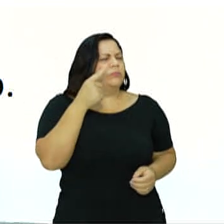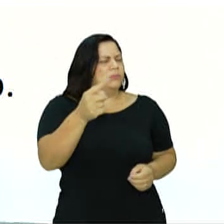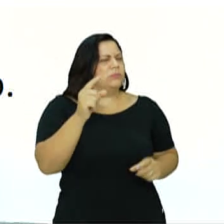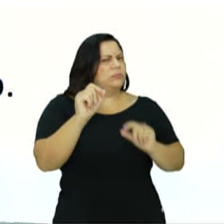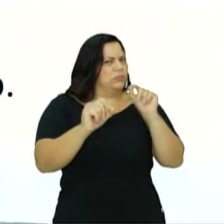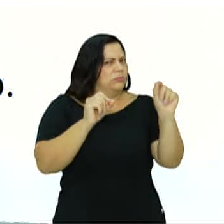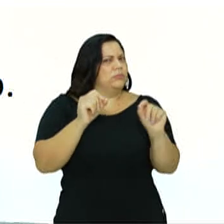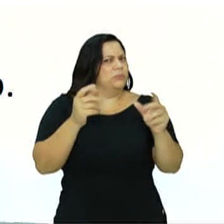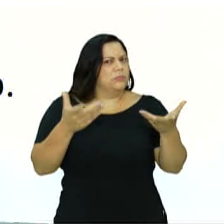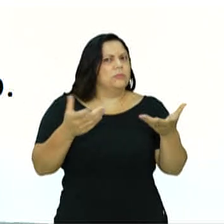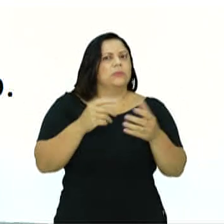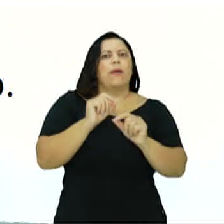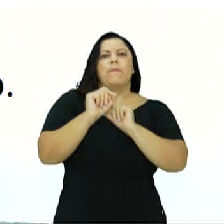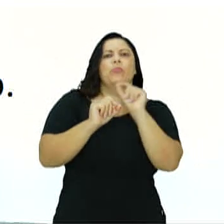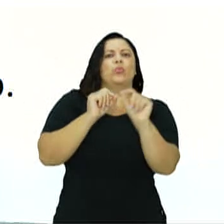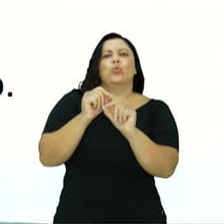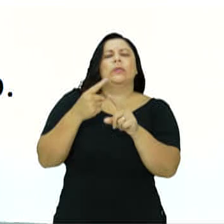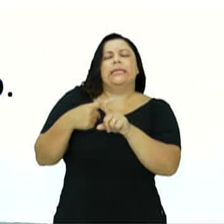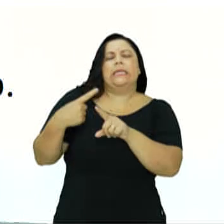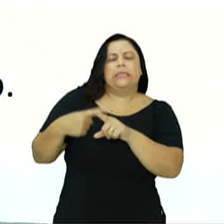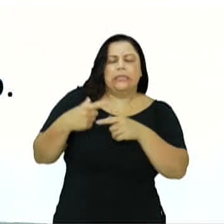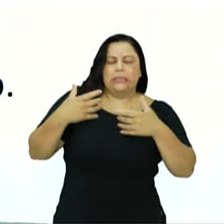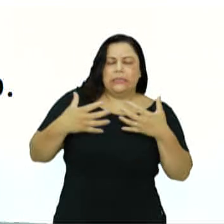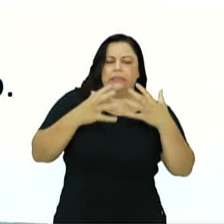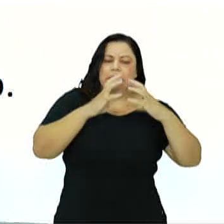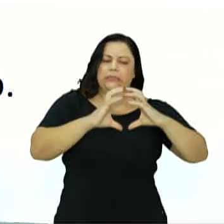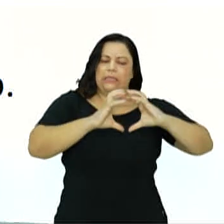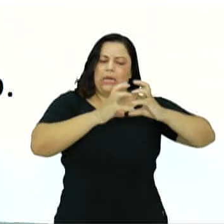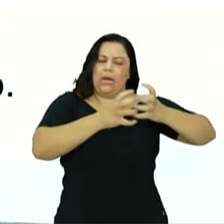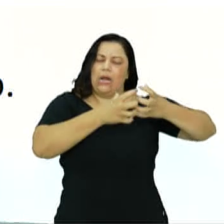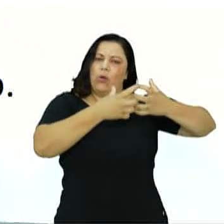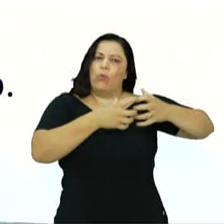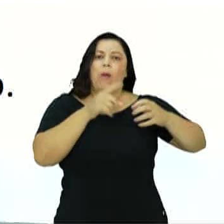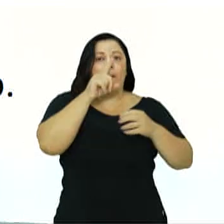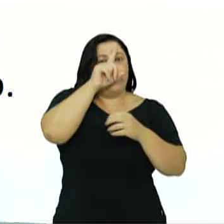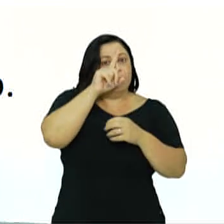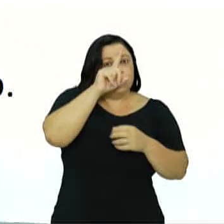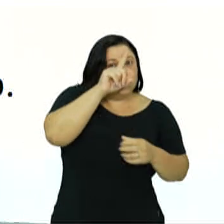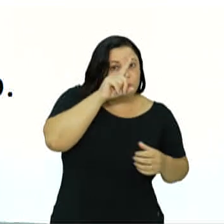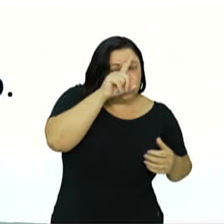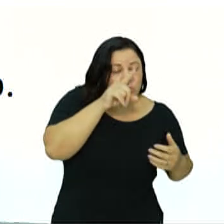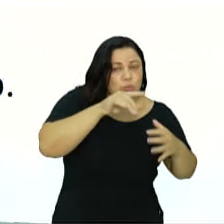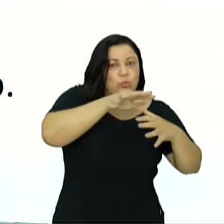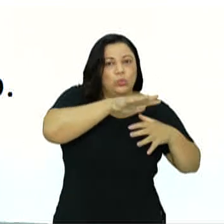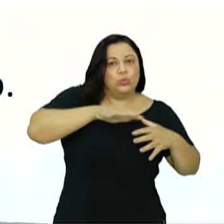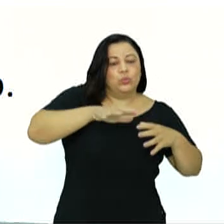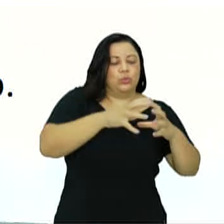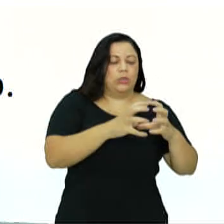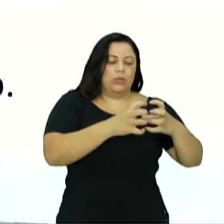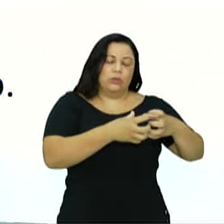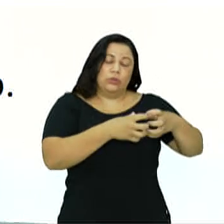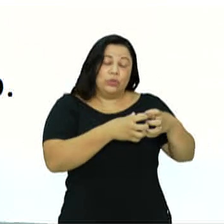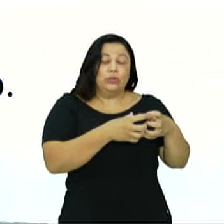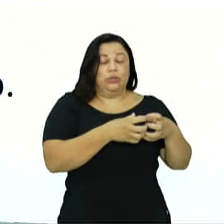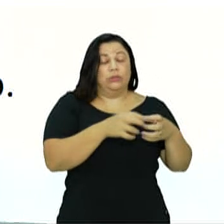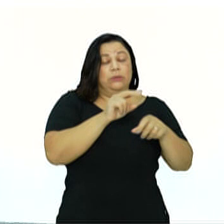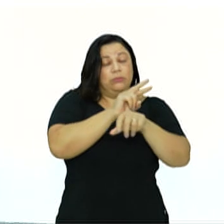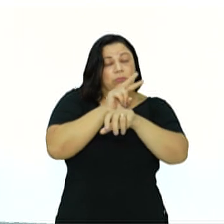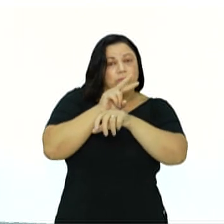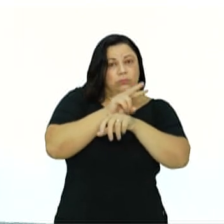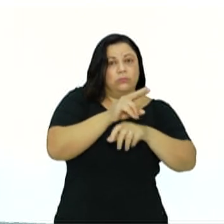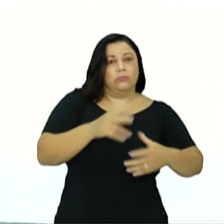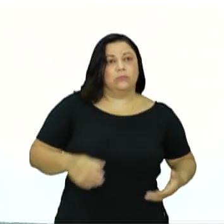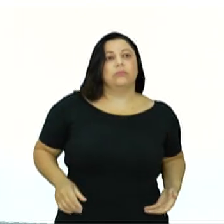já sabe a função, para que serve, qual o perigo dessa região ser um pouco mais sensível, de um modo